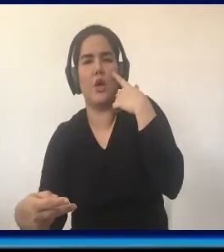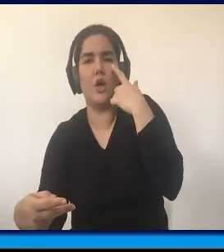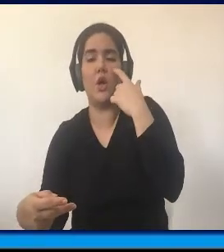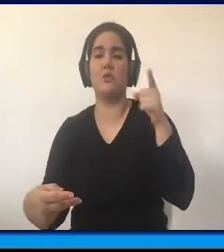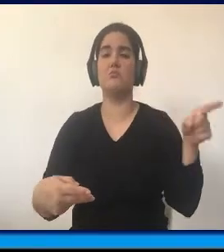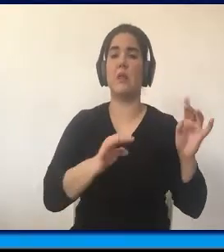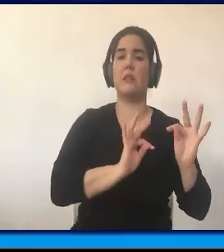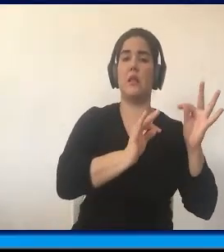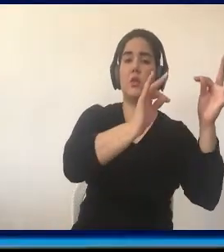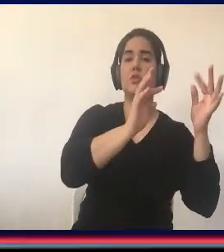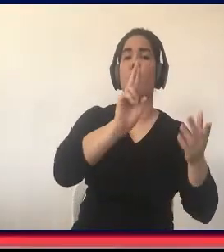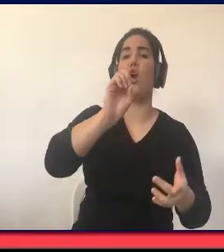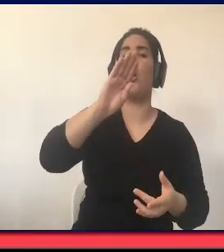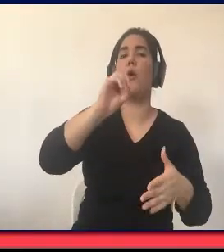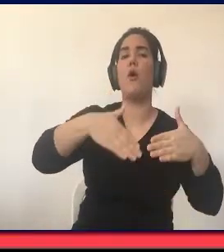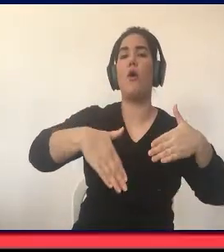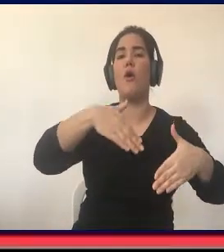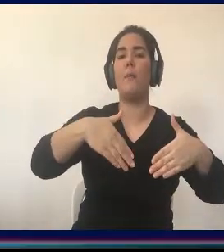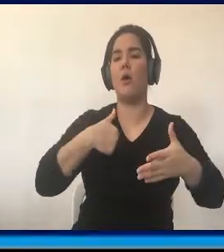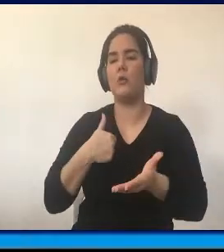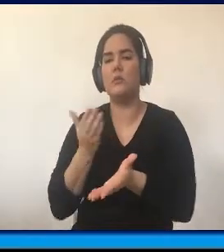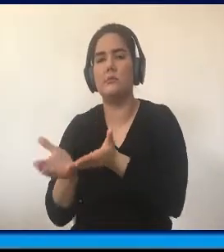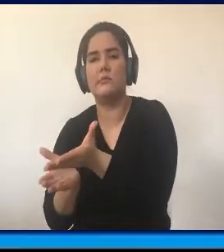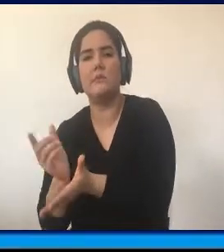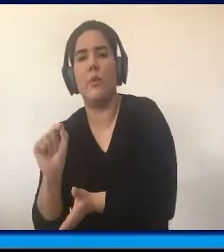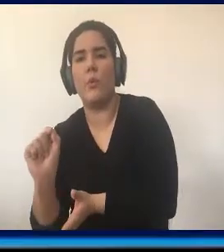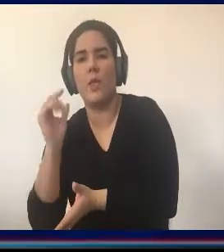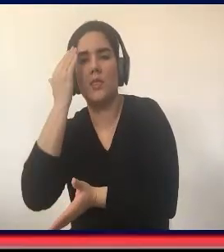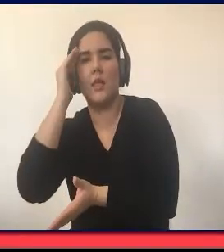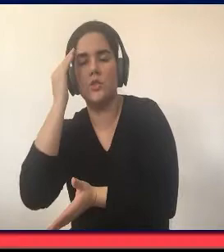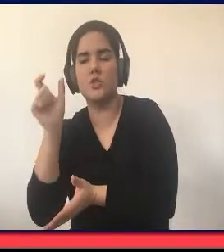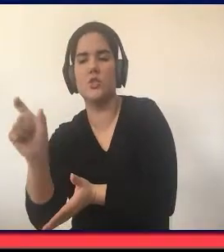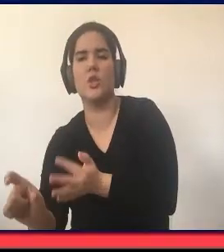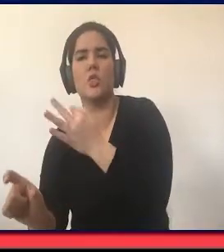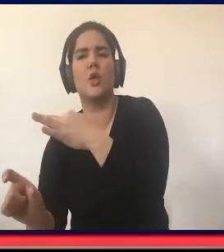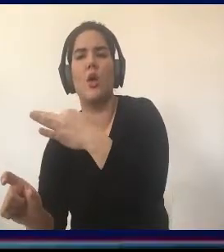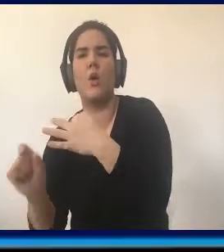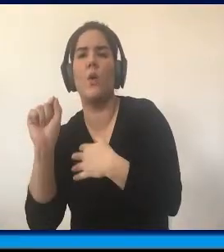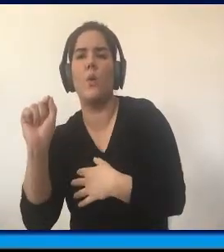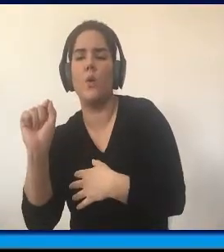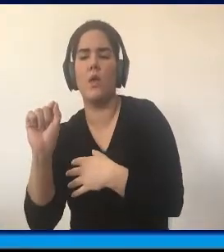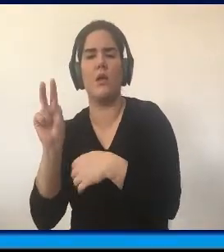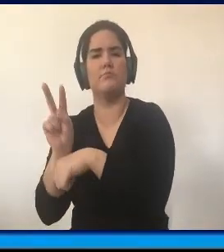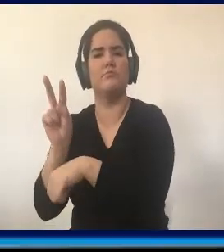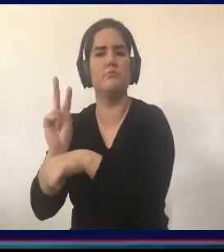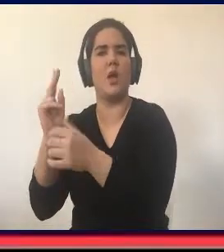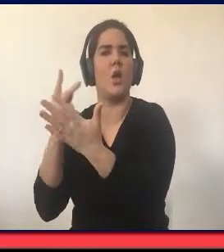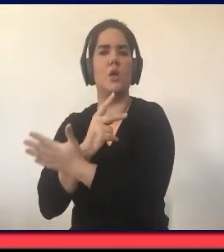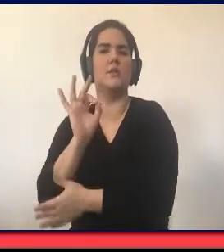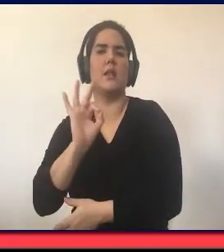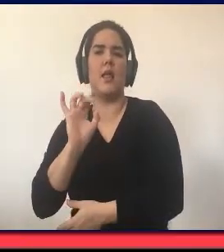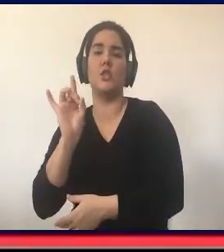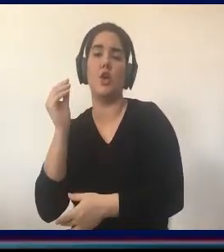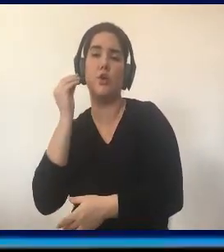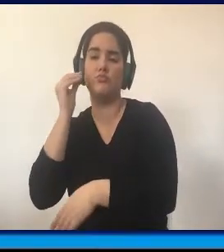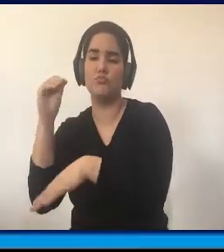como que um robô vai se colocar no lugar daquela criança para entender e falar, vem cá, às vezes não aconteceu nada, é só um beijinho que a gente dá na nossa filha e ela cura